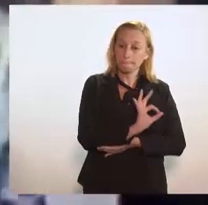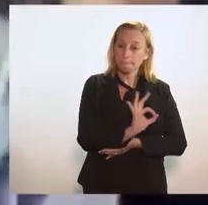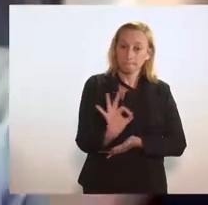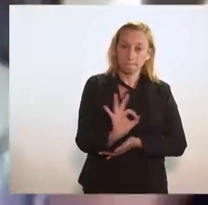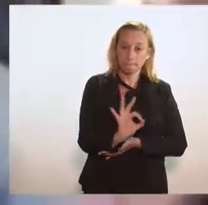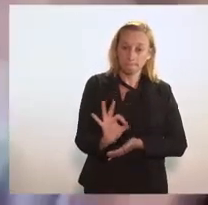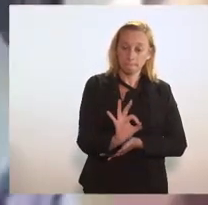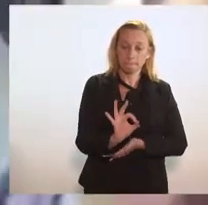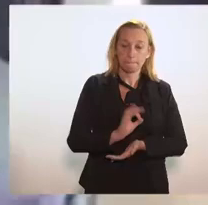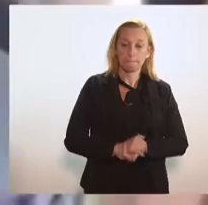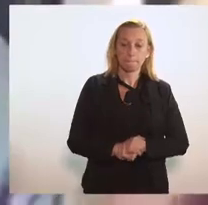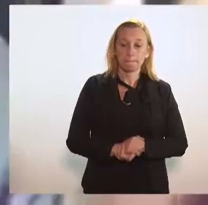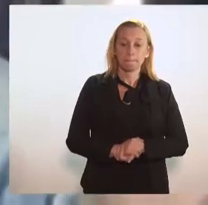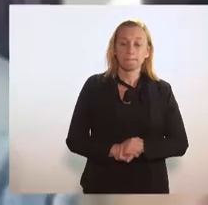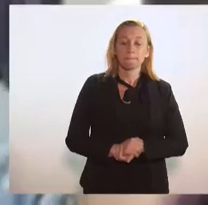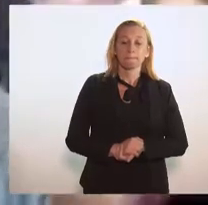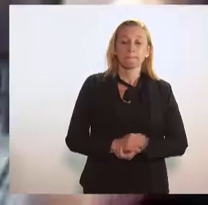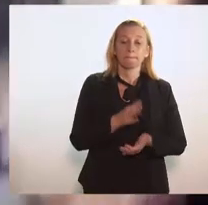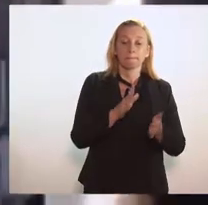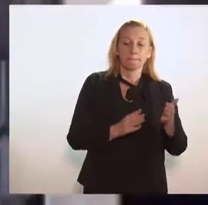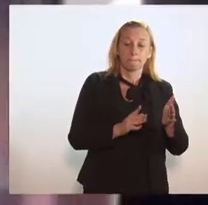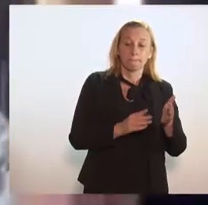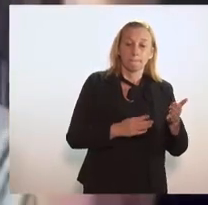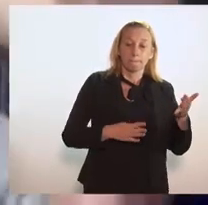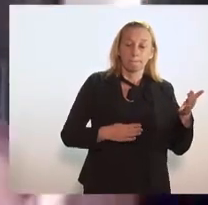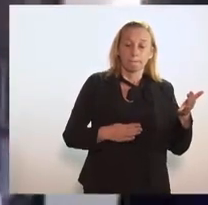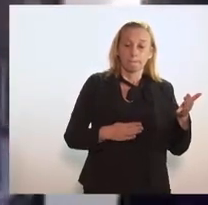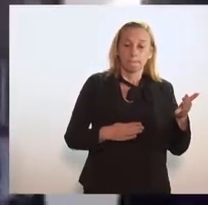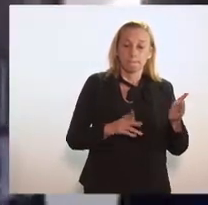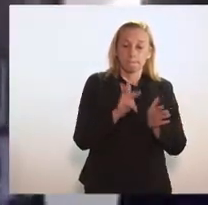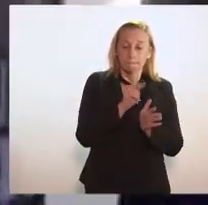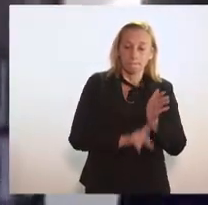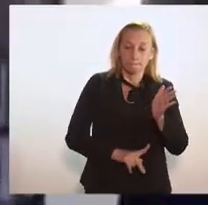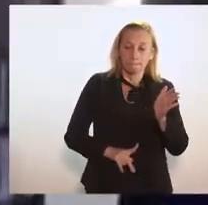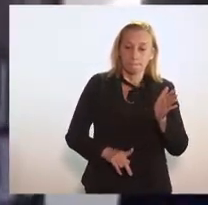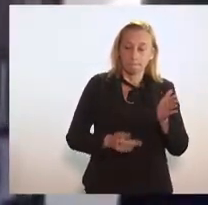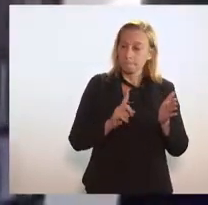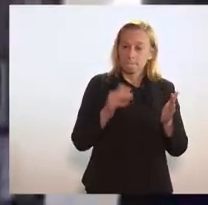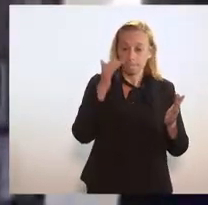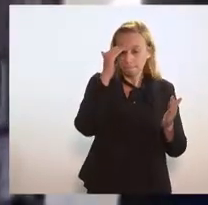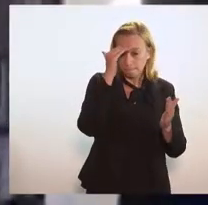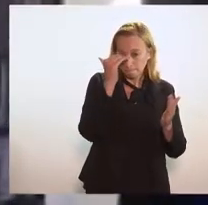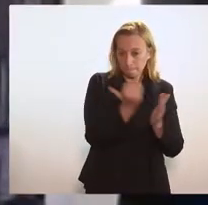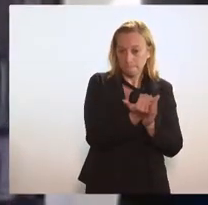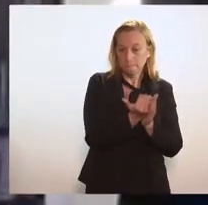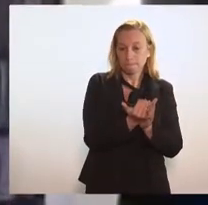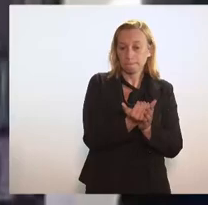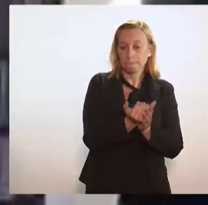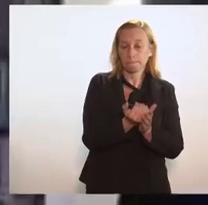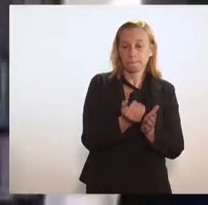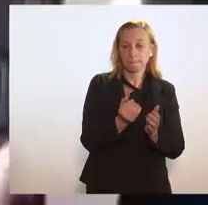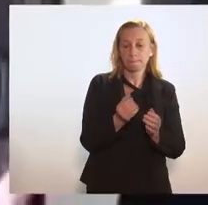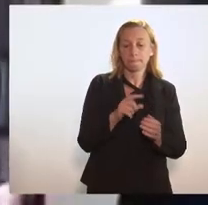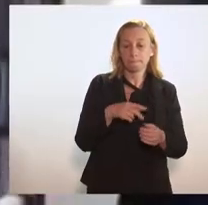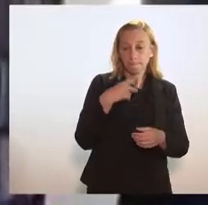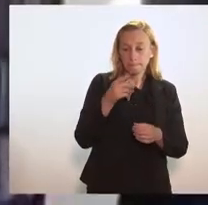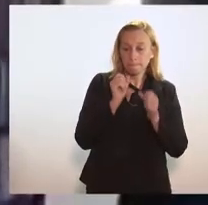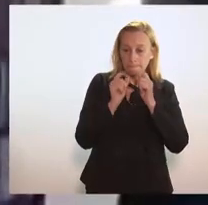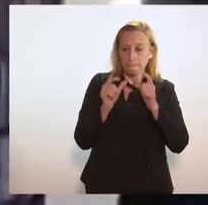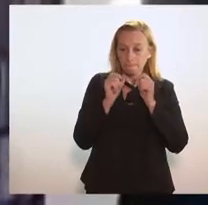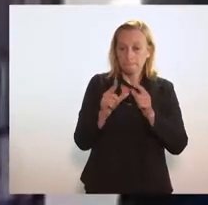dos projetos selecionados são colocados em práticas a gente tem reclamado se aquilo não tem dado certo